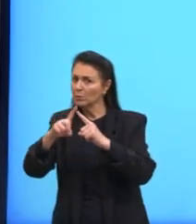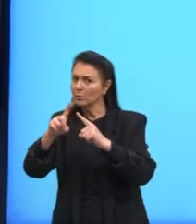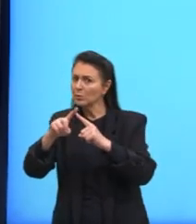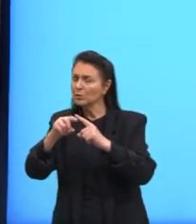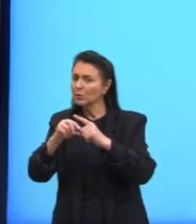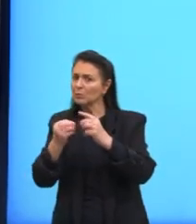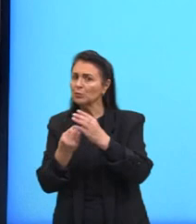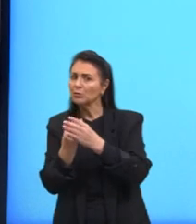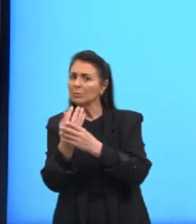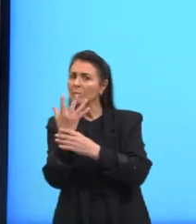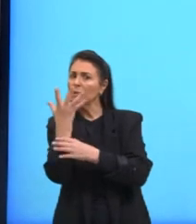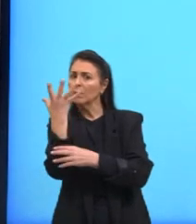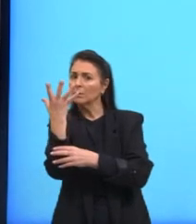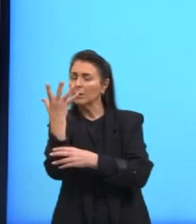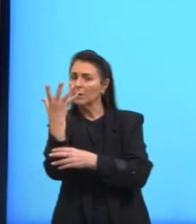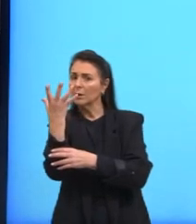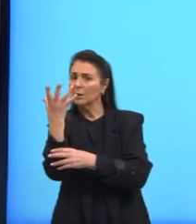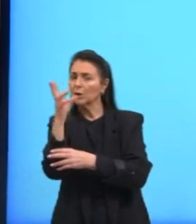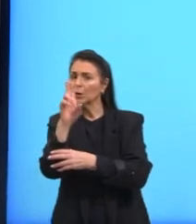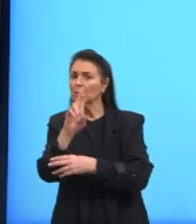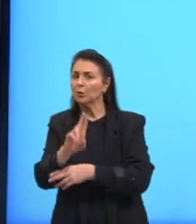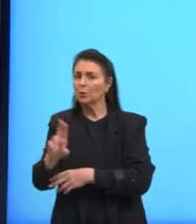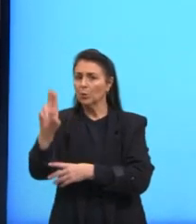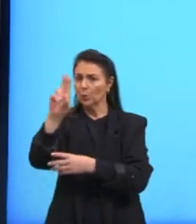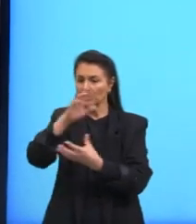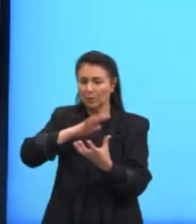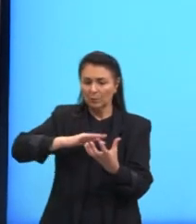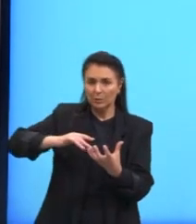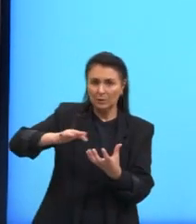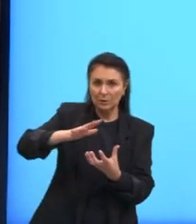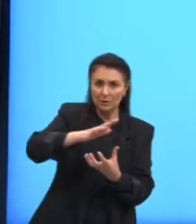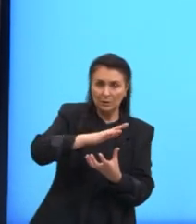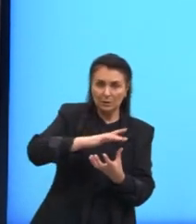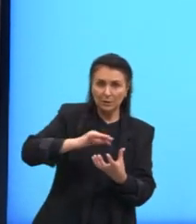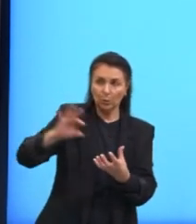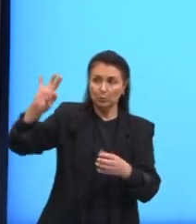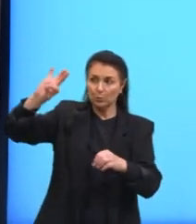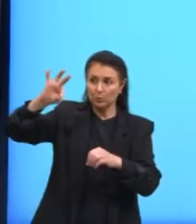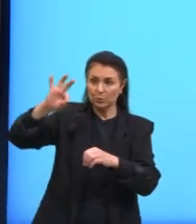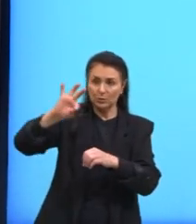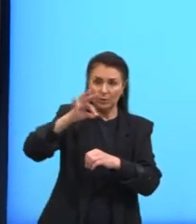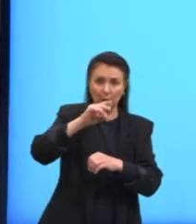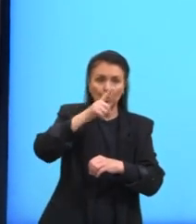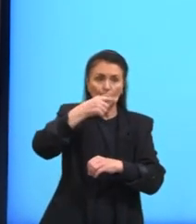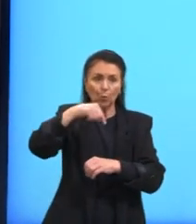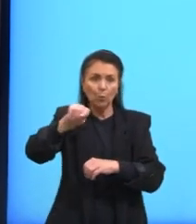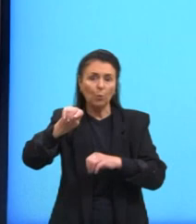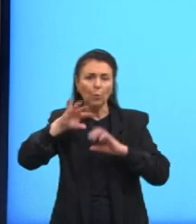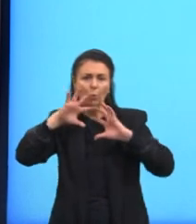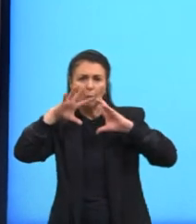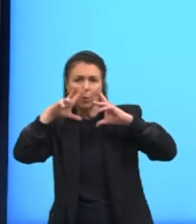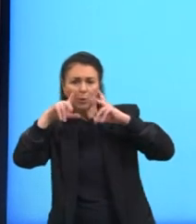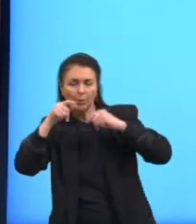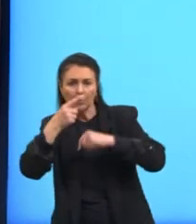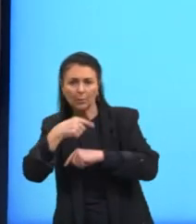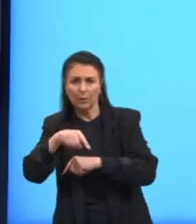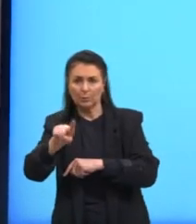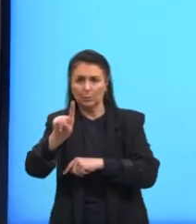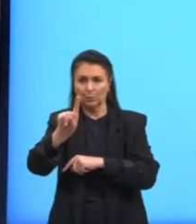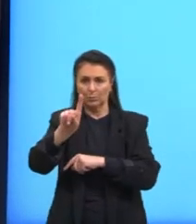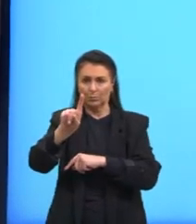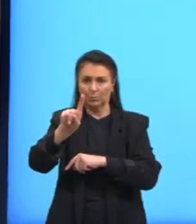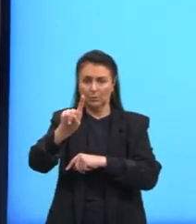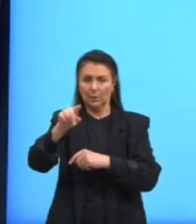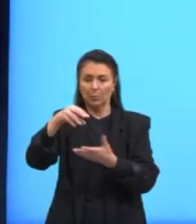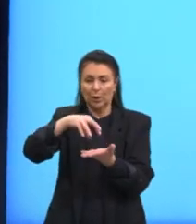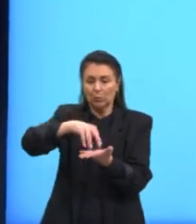animais por insetos é que tem certo que chegam com o a sua com a sua estrutura